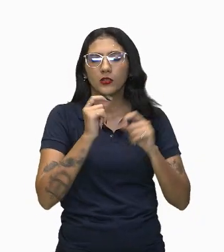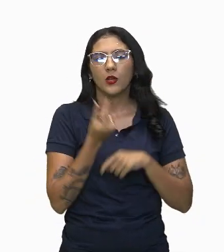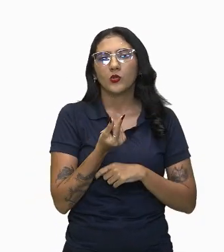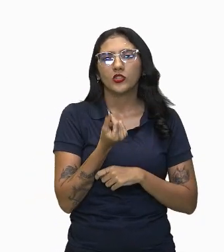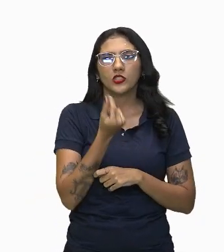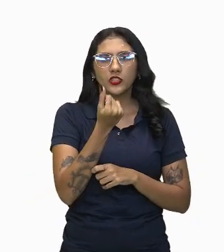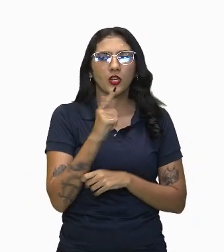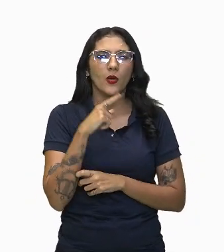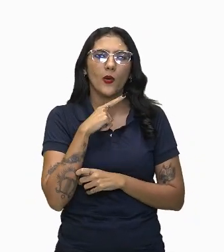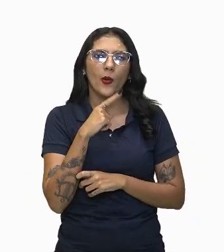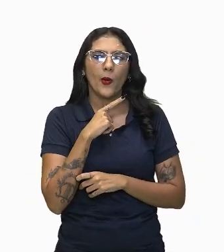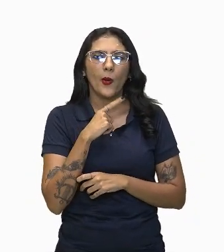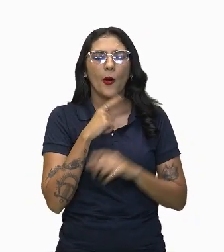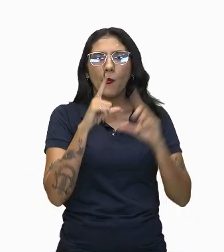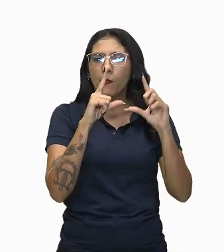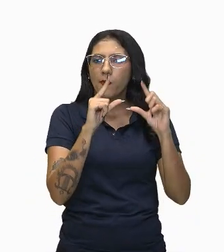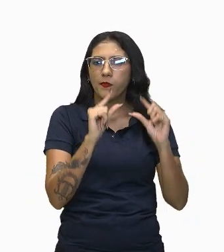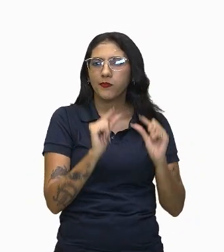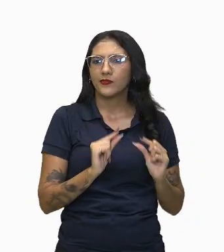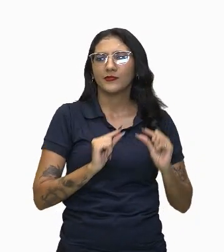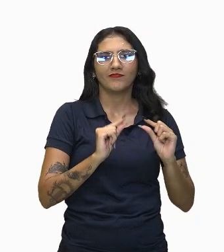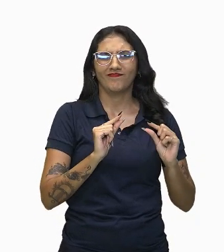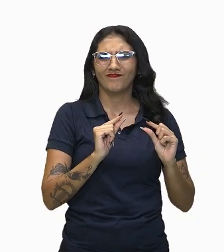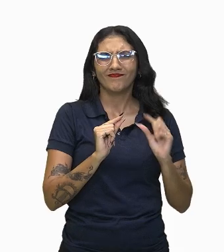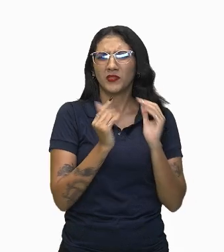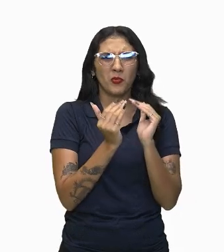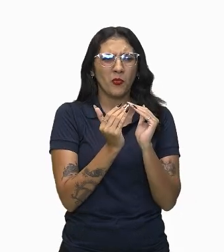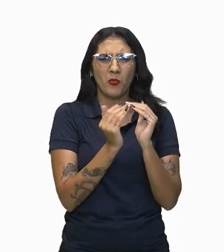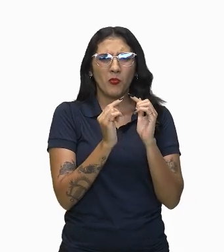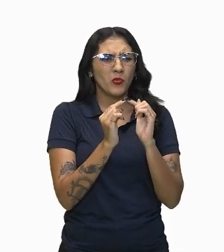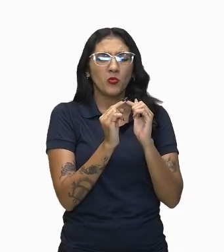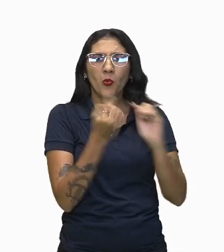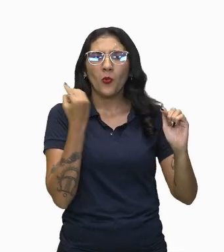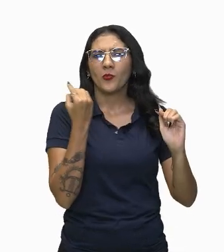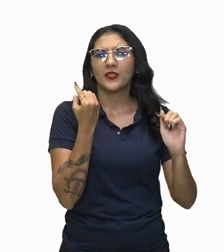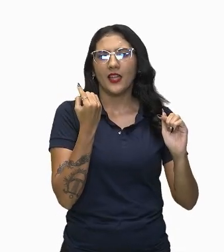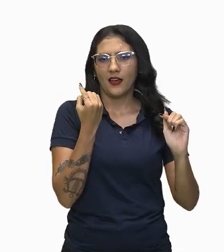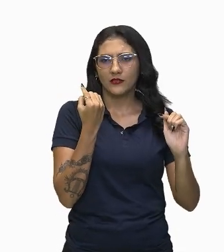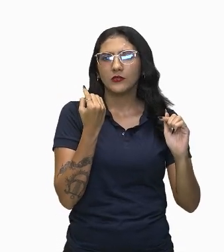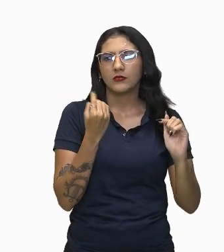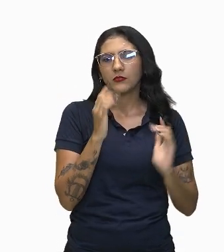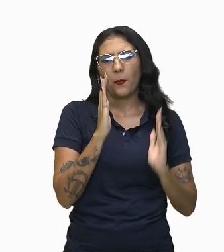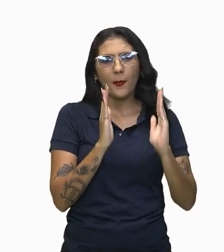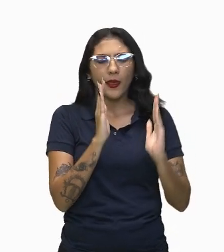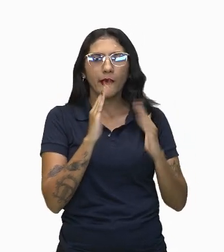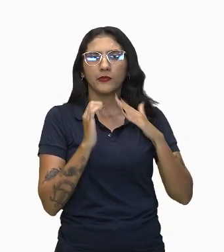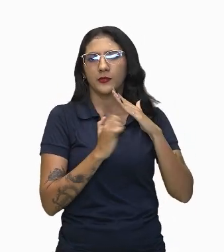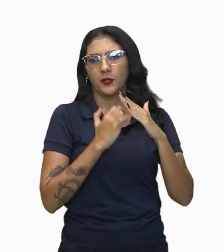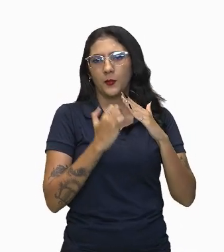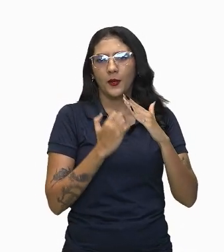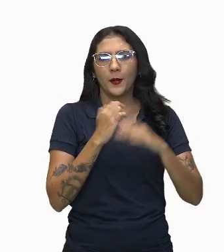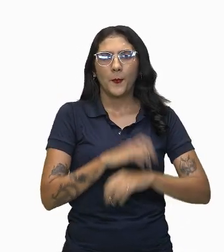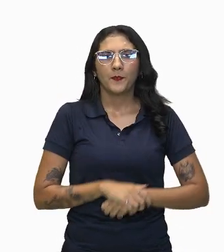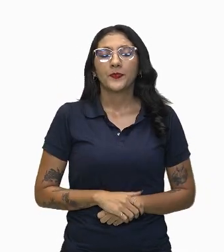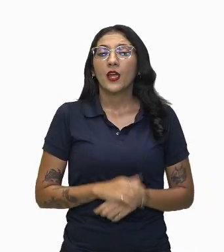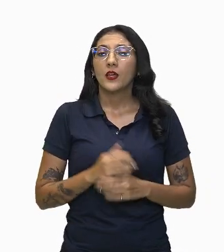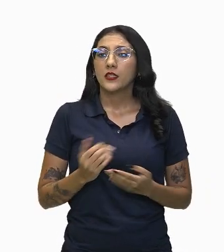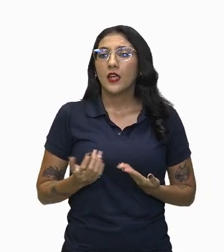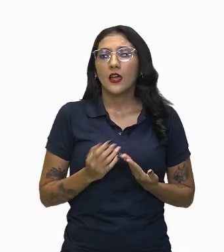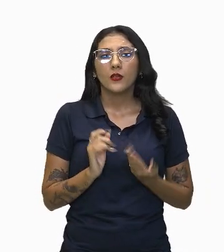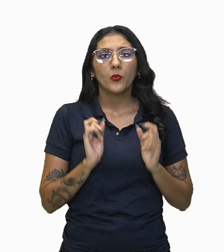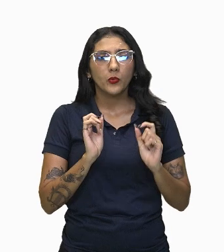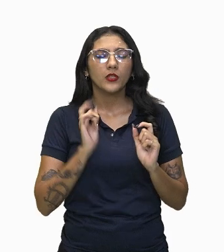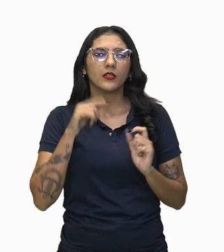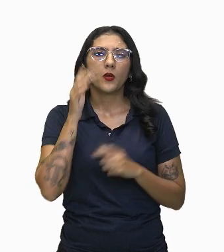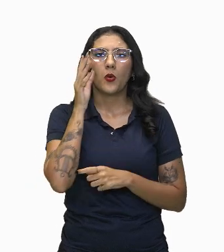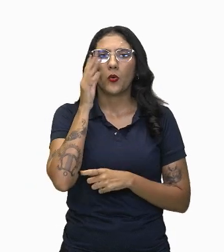estão totalmente descolados da realidade. E aí ocorre esse